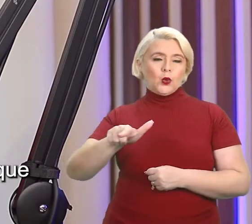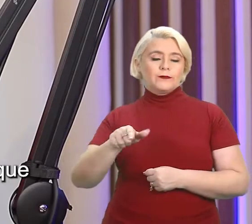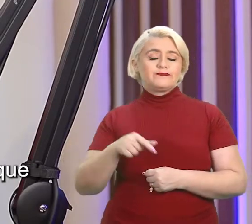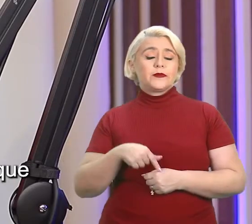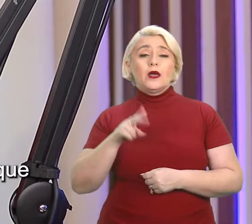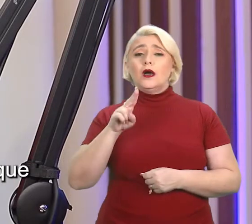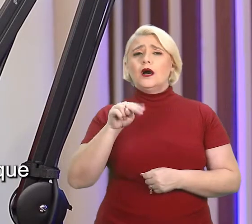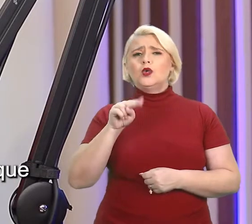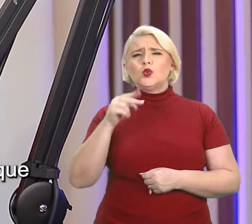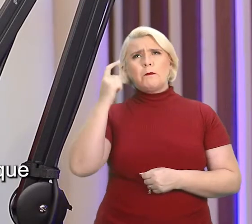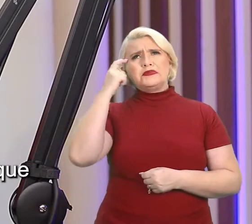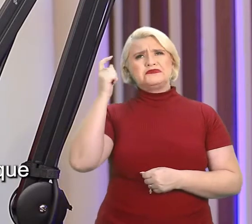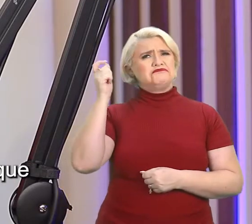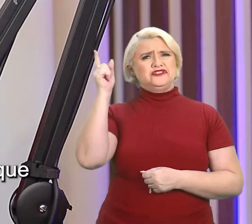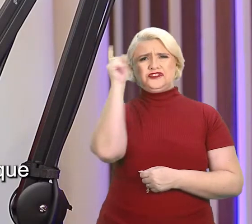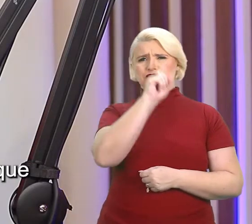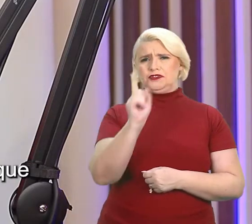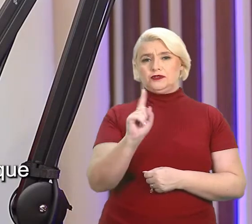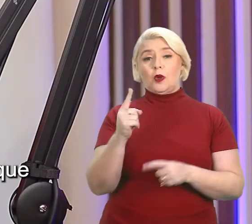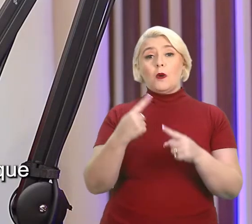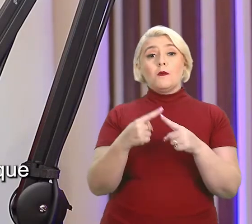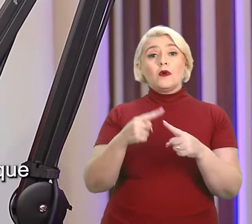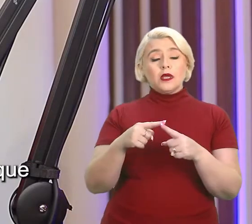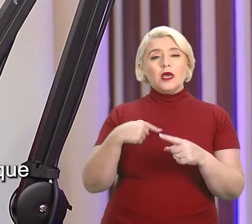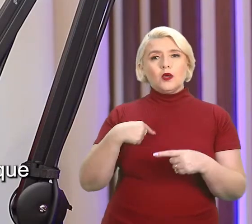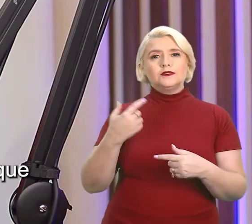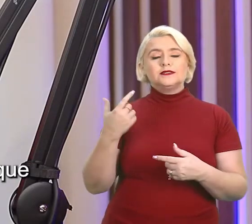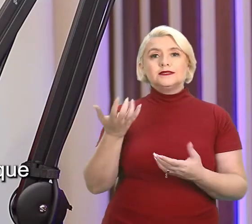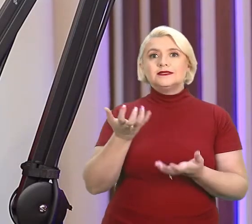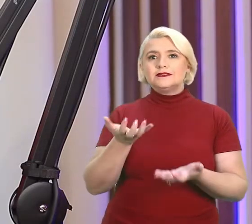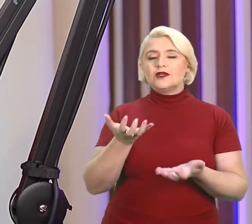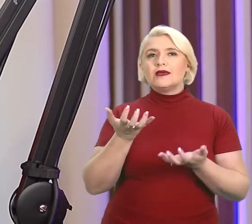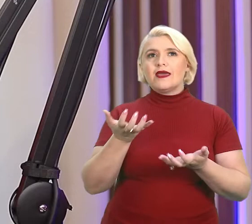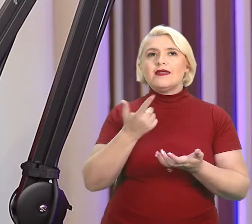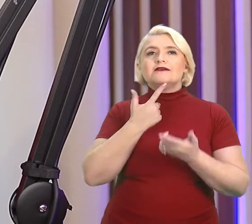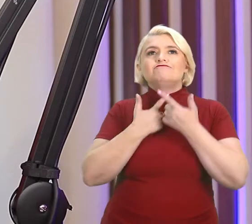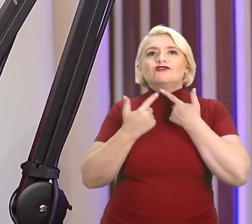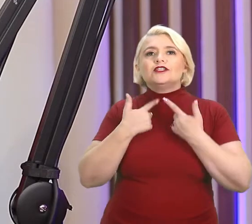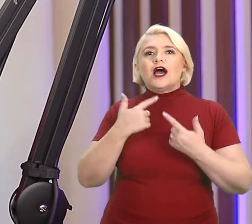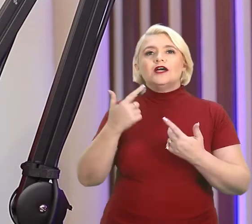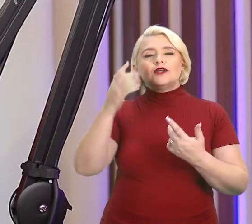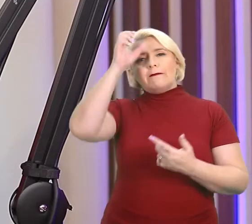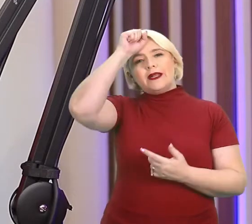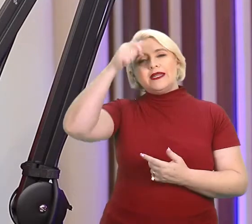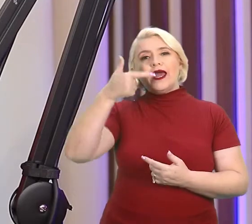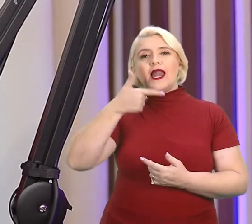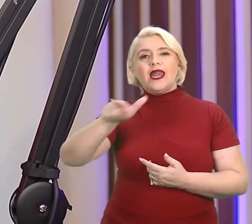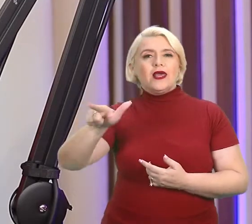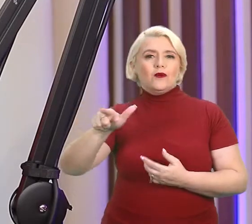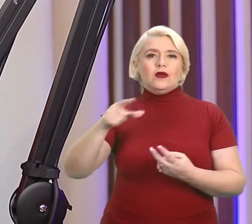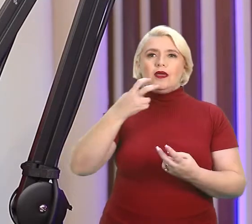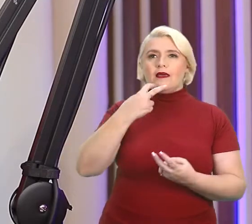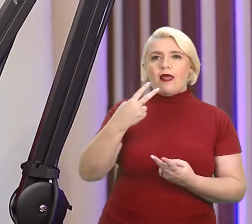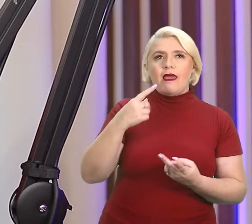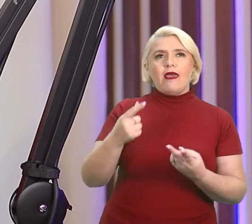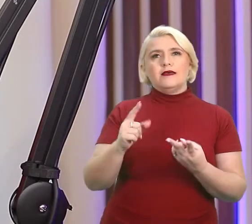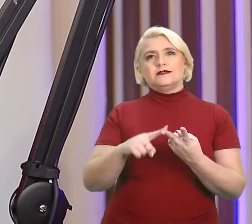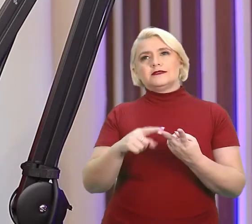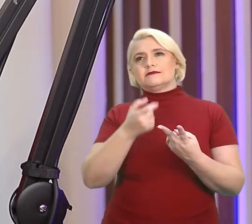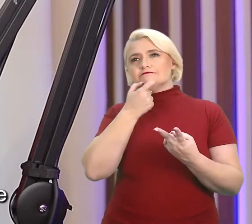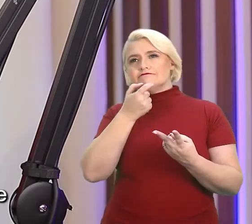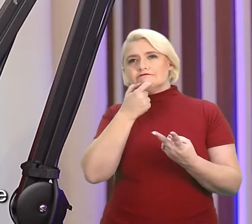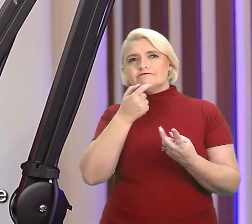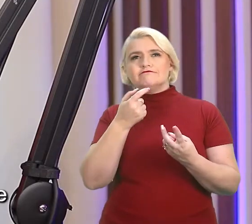nunca achei muito difícil, Antônio, porque eu sempre fui muito apaixonada por línguas. Eu tenho muita vontade de aprender inglês, espanhol,